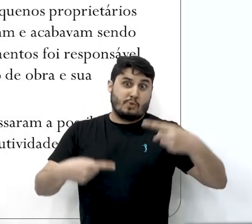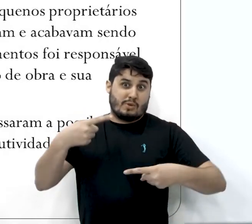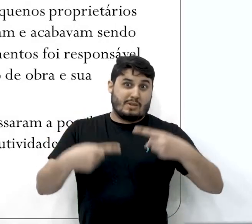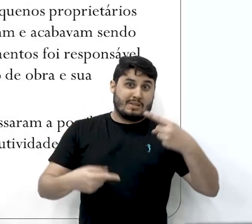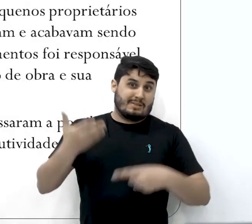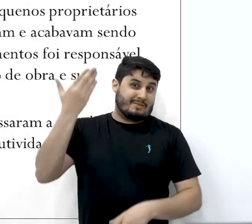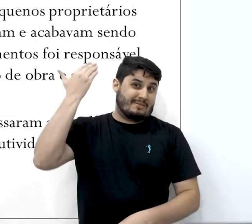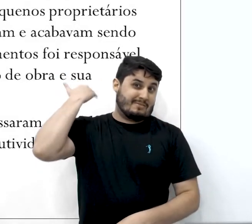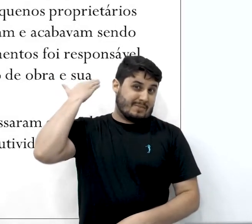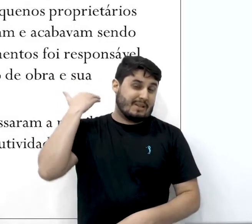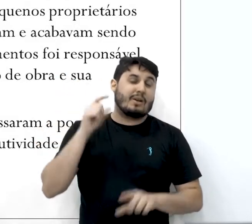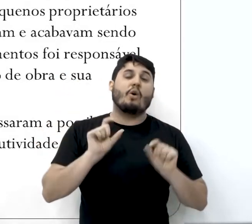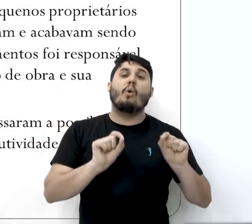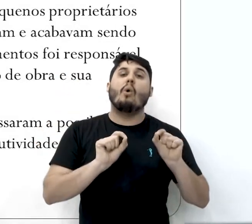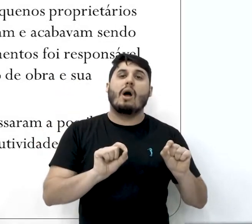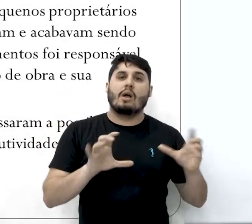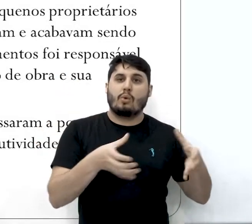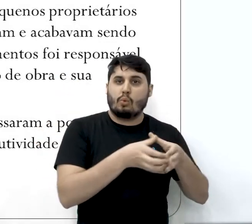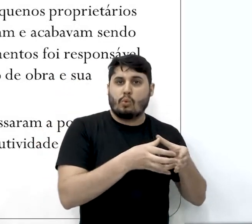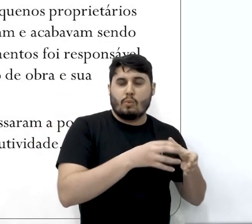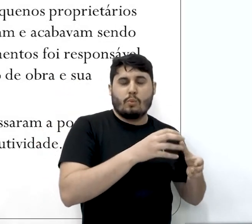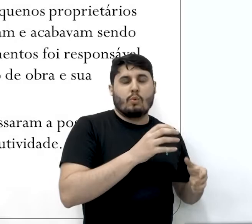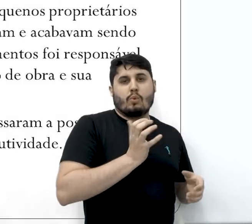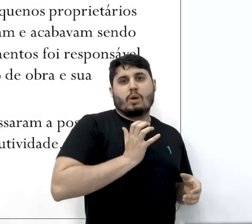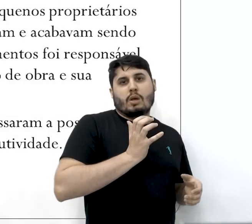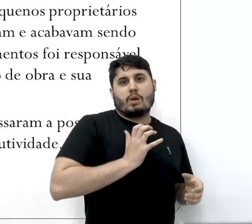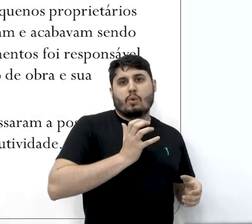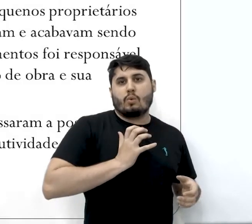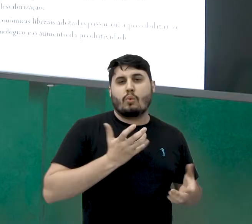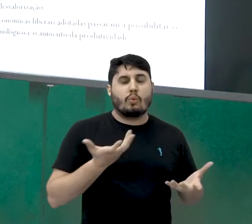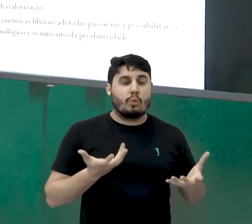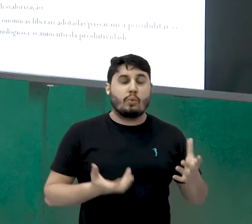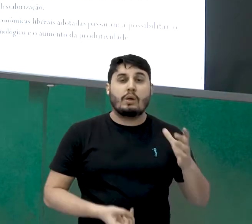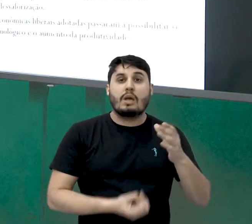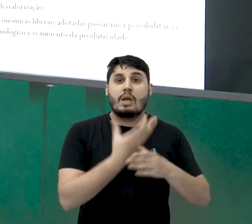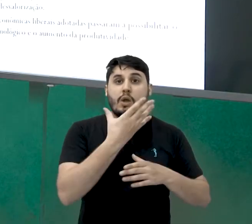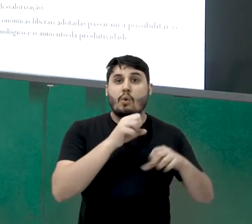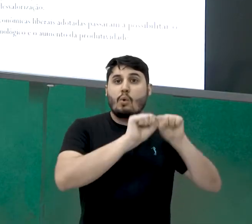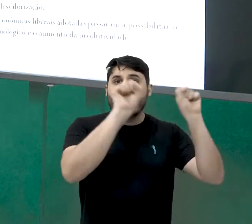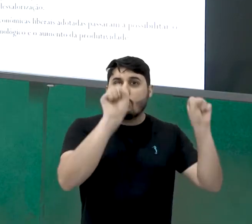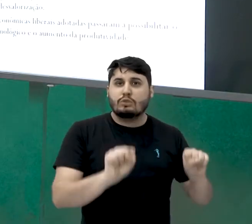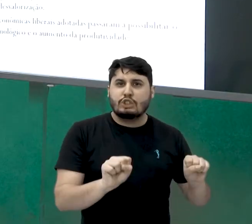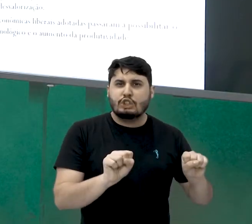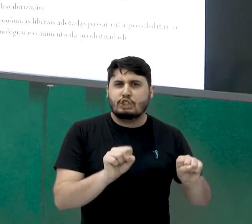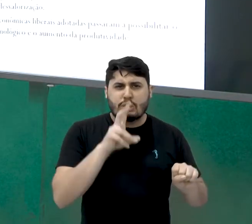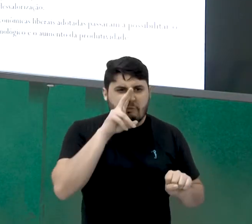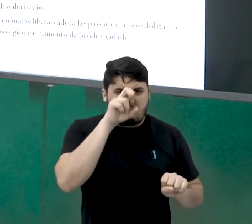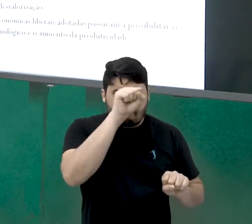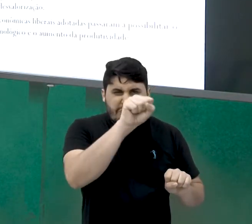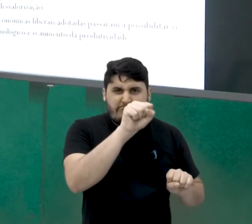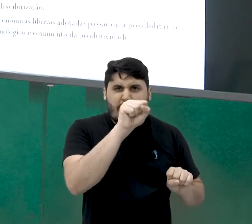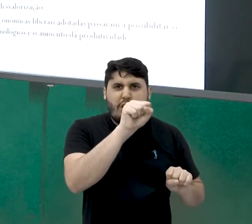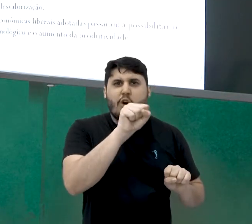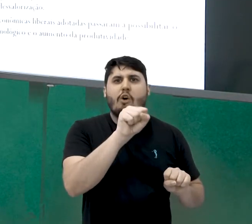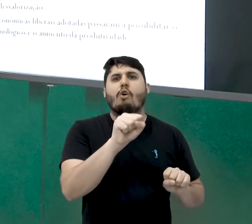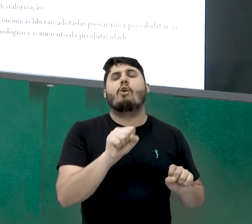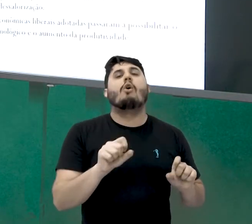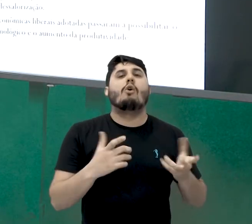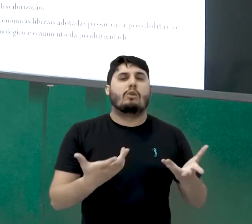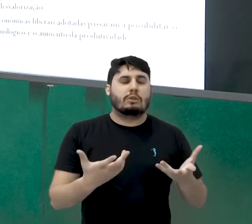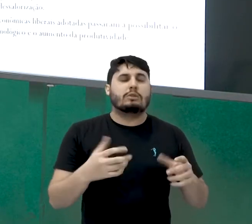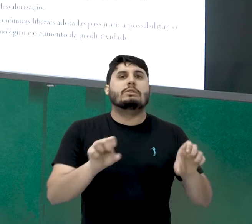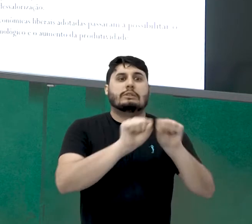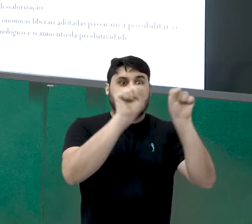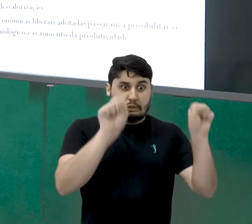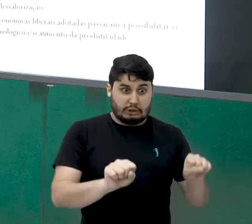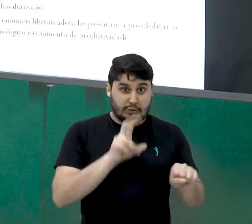Na época, a burguesia adotou um sistema liberal extremamente voraz. E esse sistema liberal